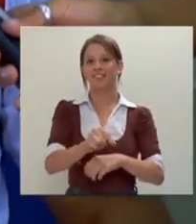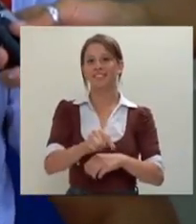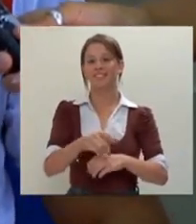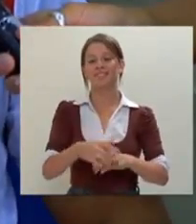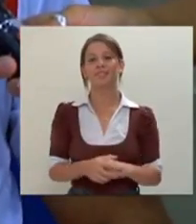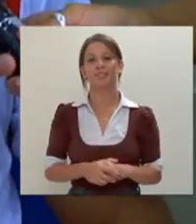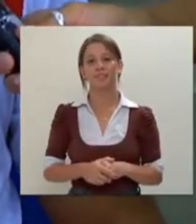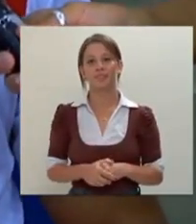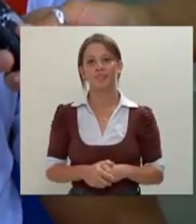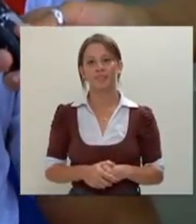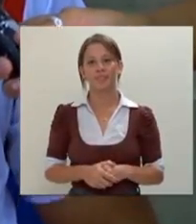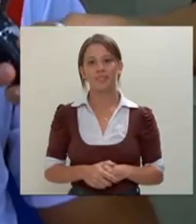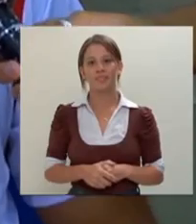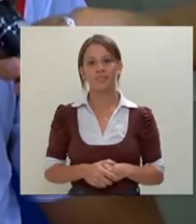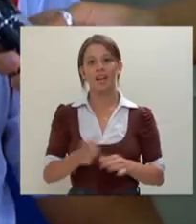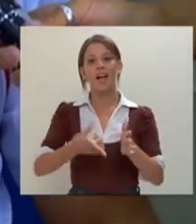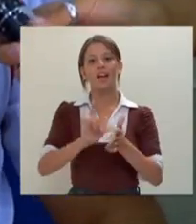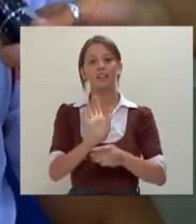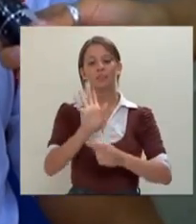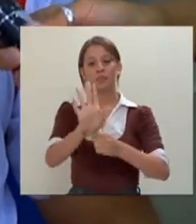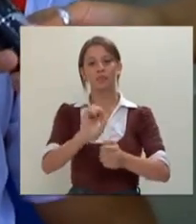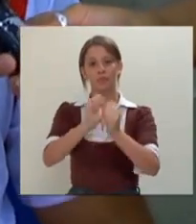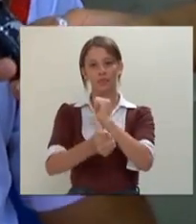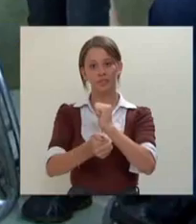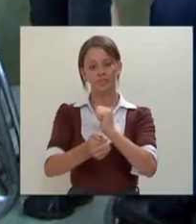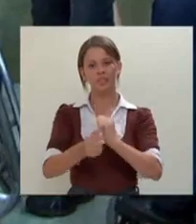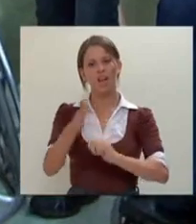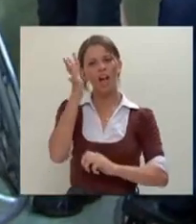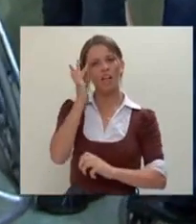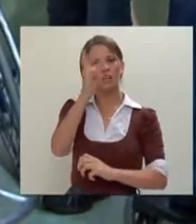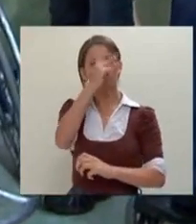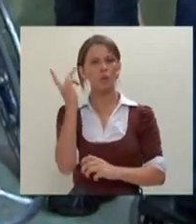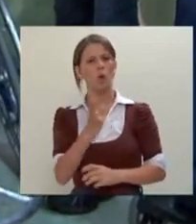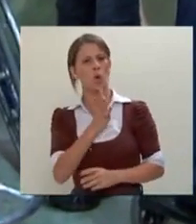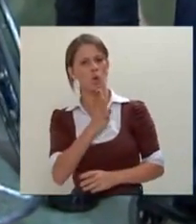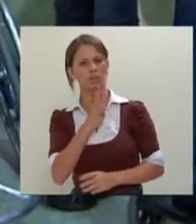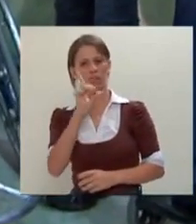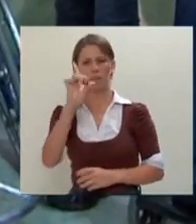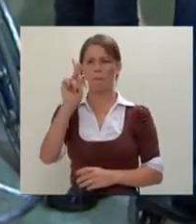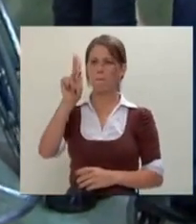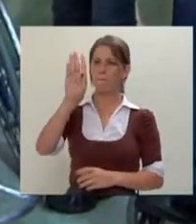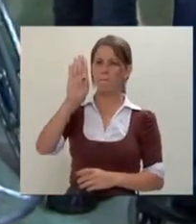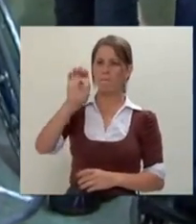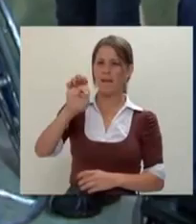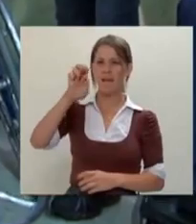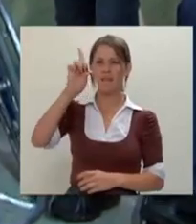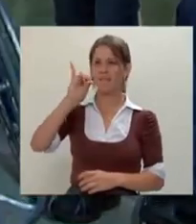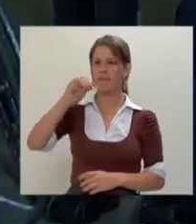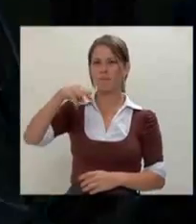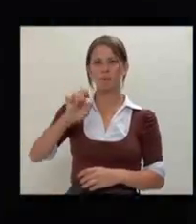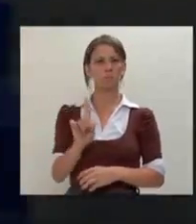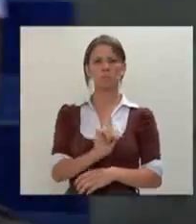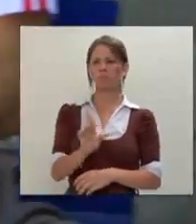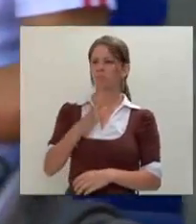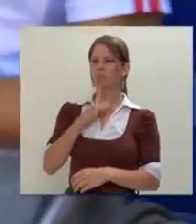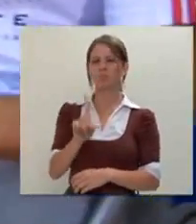com saúde, né? Realmente é a falta de respeito e educação que é muito grande. Vamos tocar uma música que tem tudo a ver. A dificuldade,